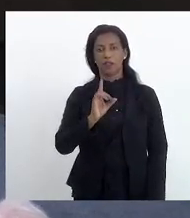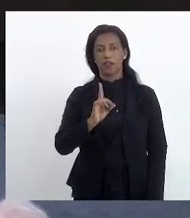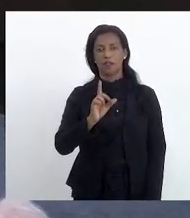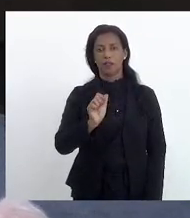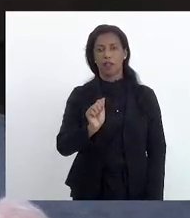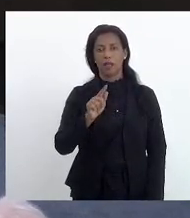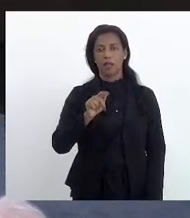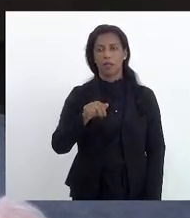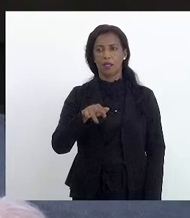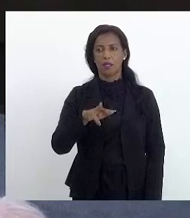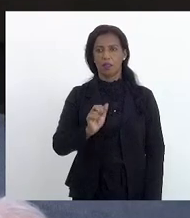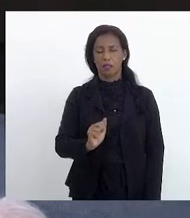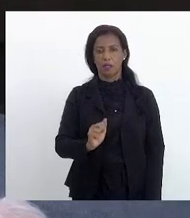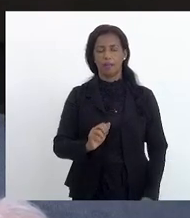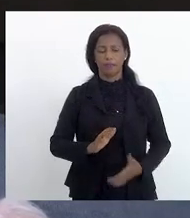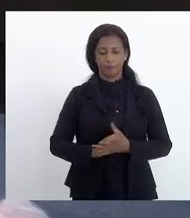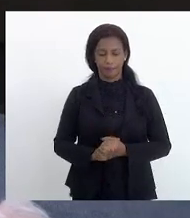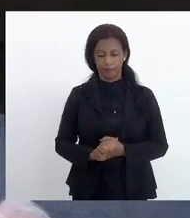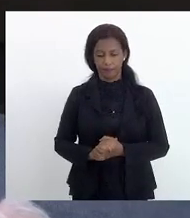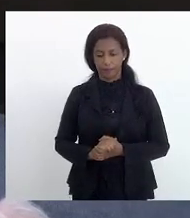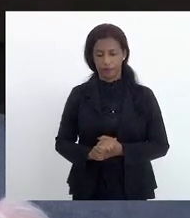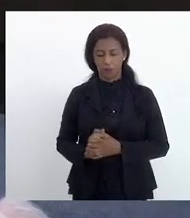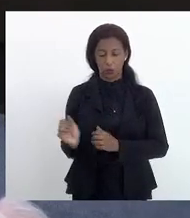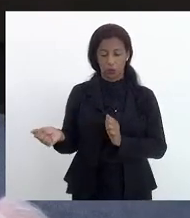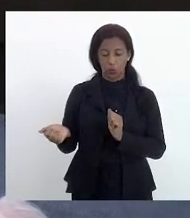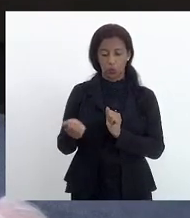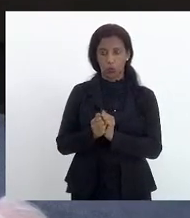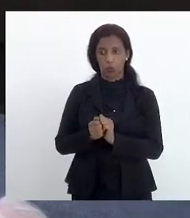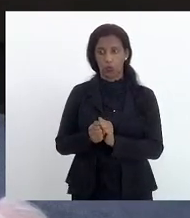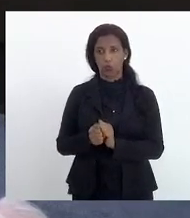deputado Luiz Paulo, que com uma deputada,